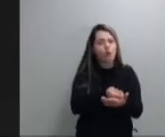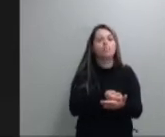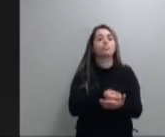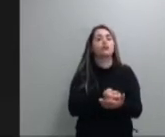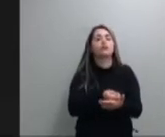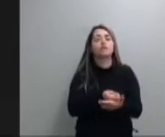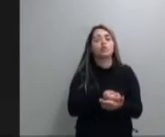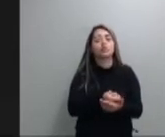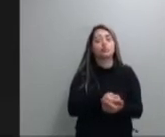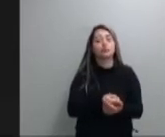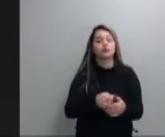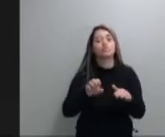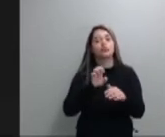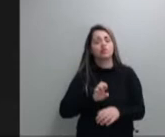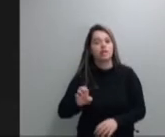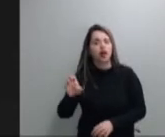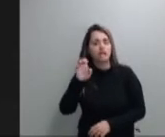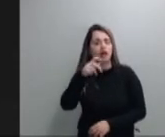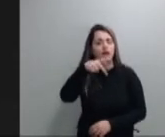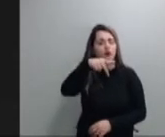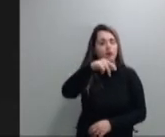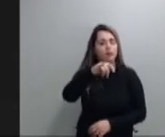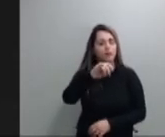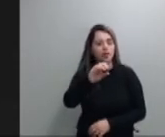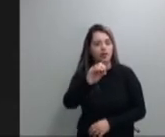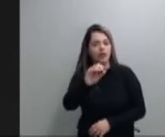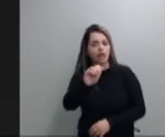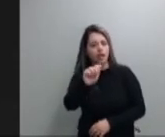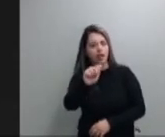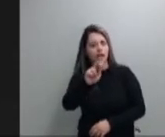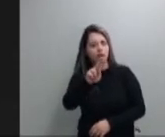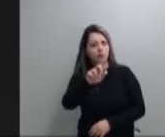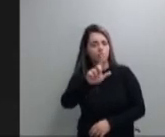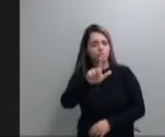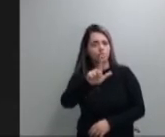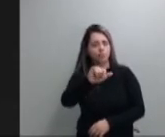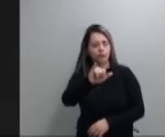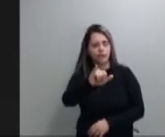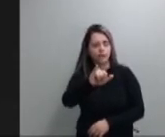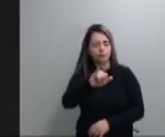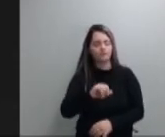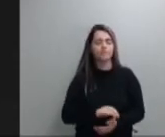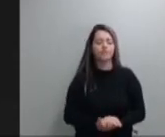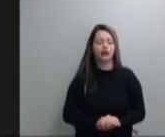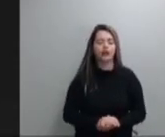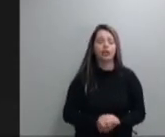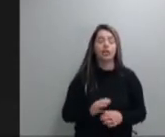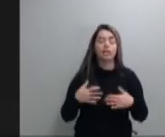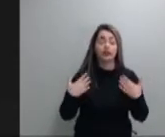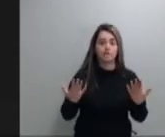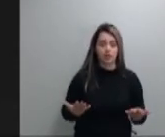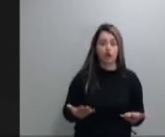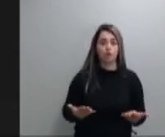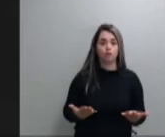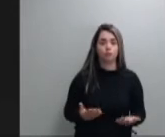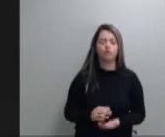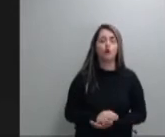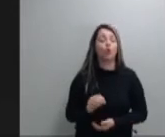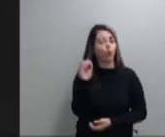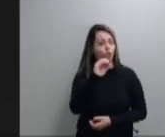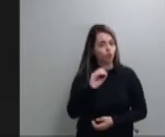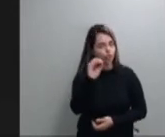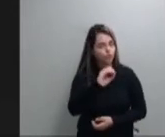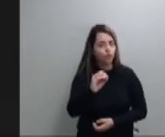Definiu a comissão, senhores ministros, naquela data, em outubro de 2015, que seriam computados todos